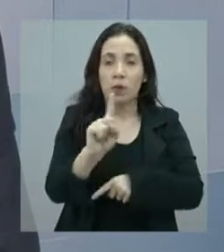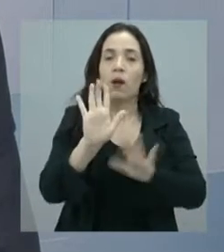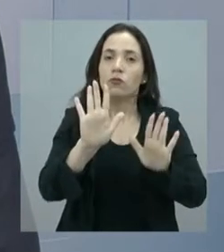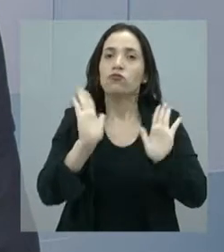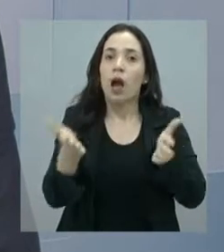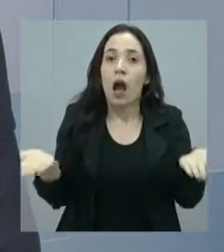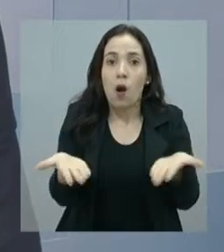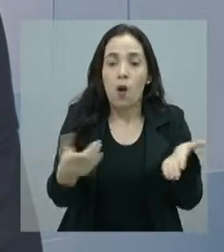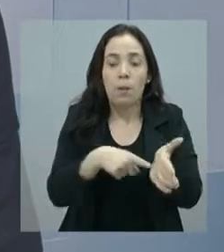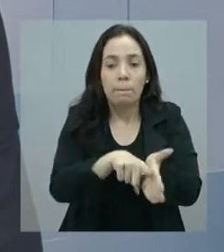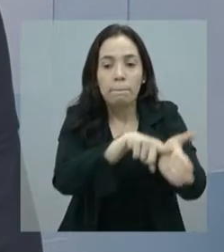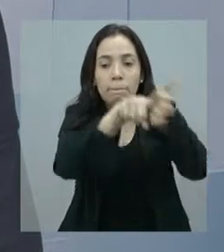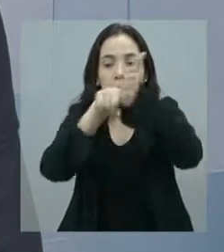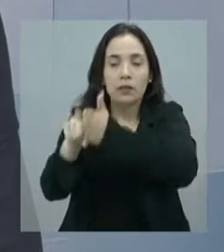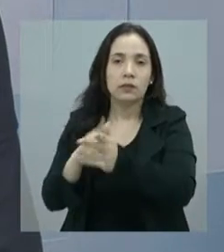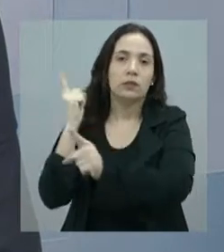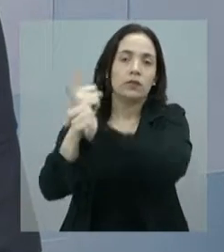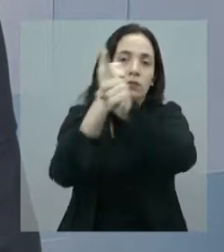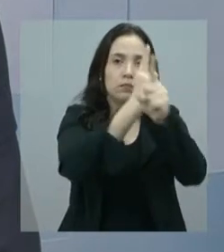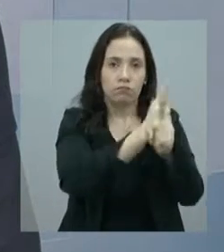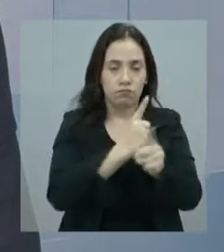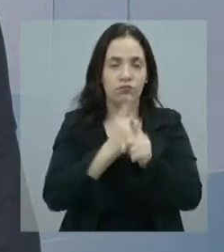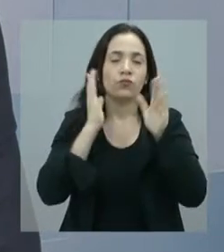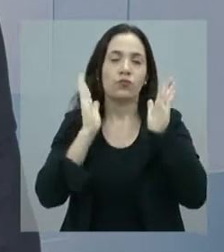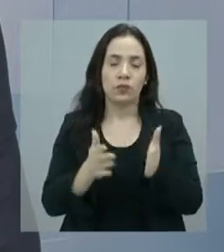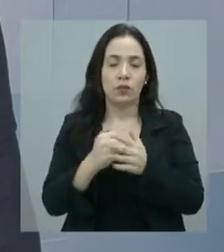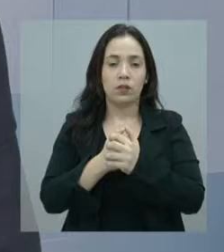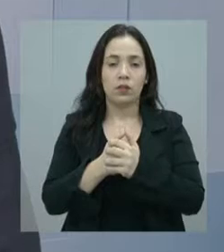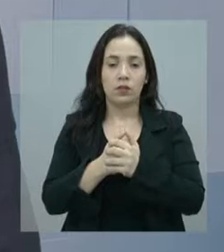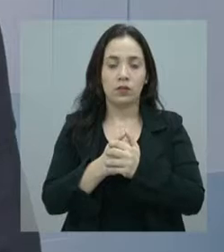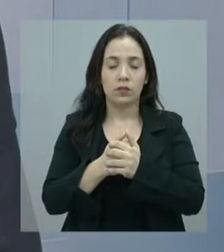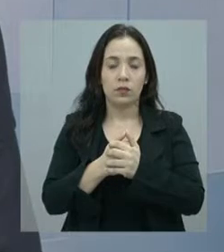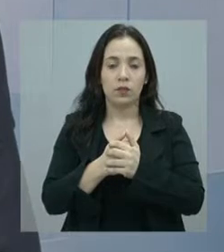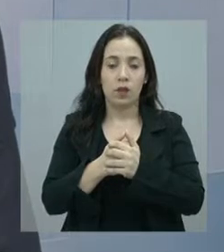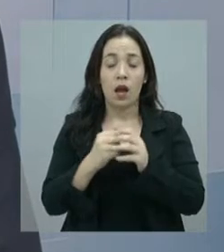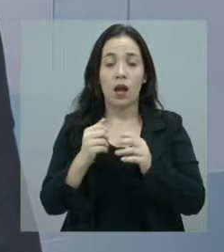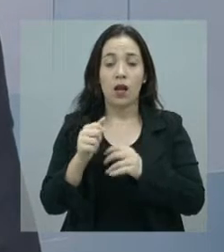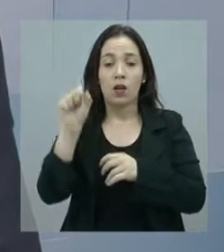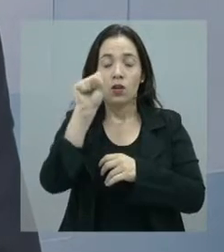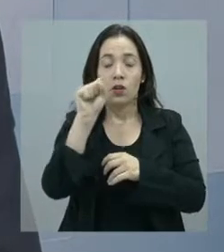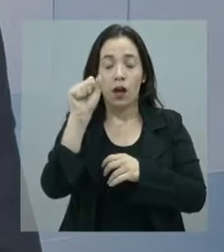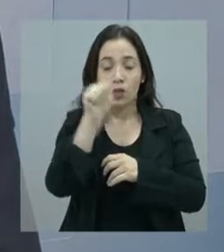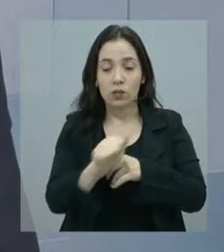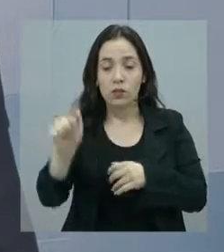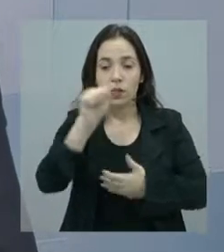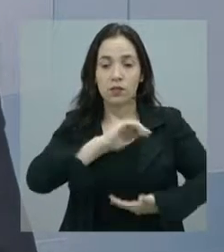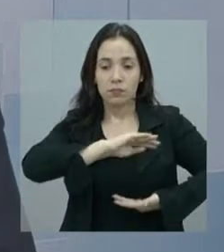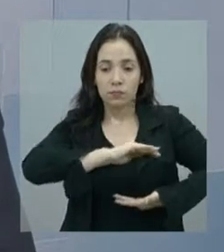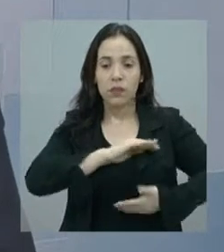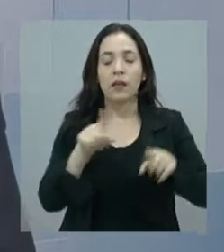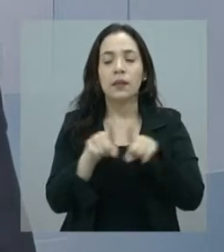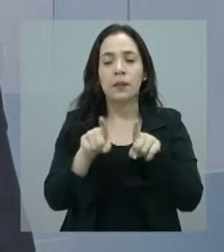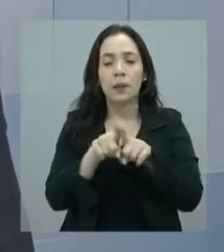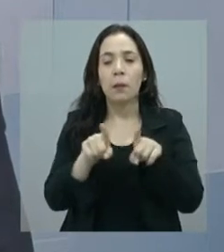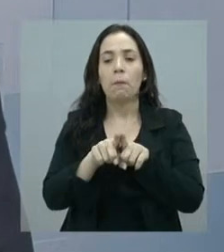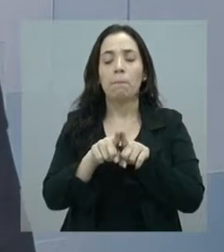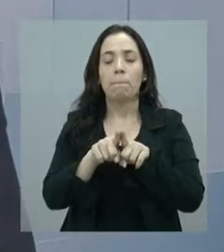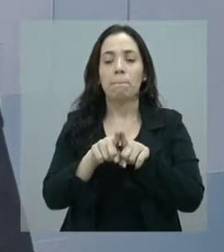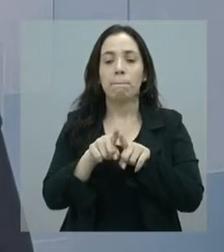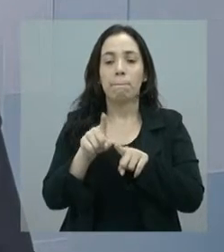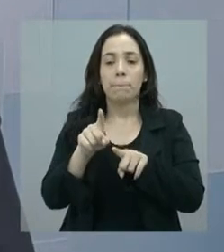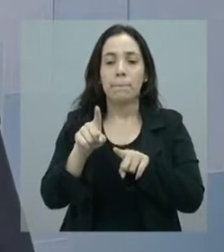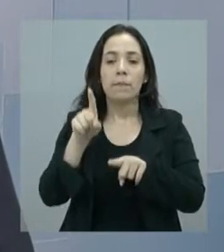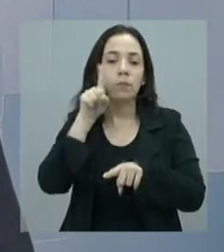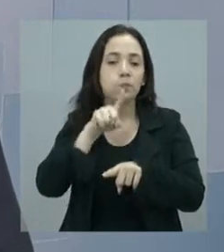já têm mostrado isso. É tanto que a Sociedade Brasileira de Mastologia, a Associação Americana de Mastologia e a